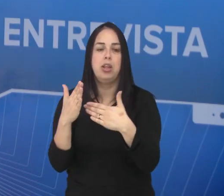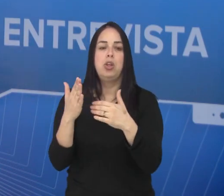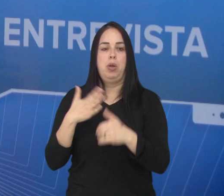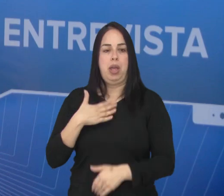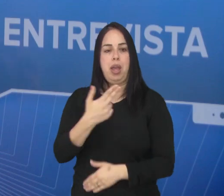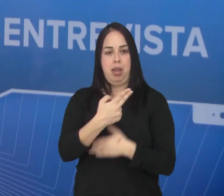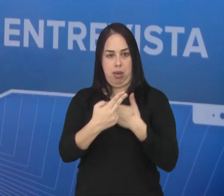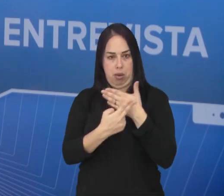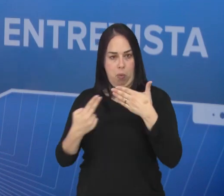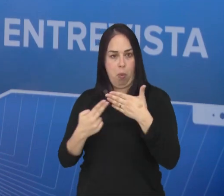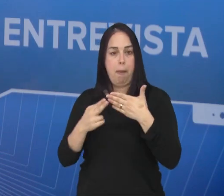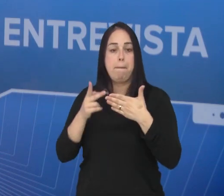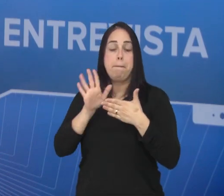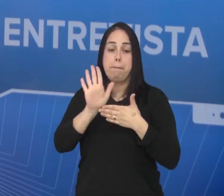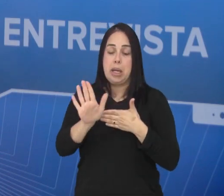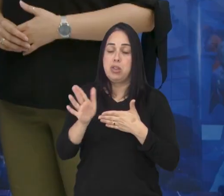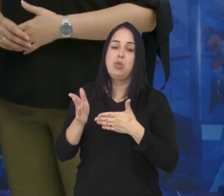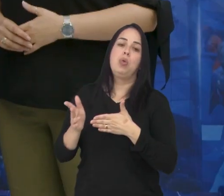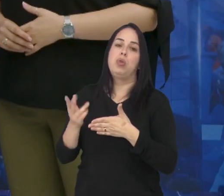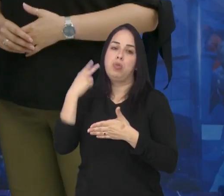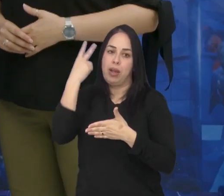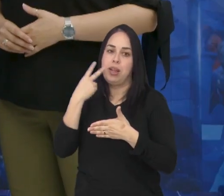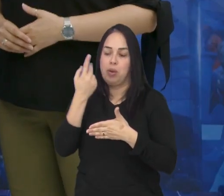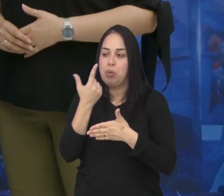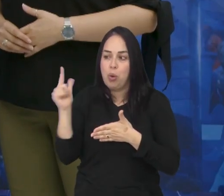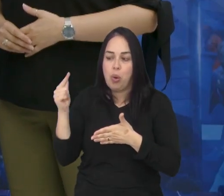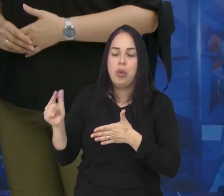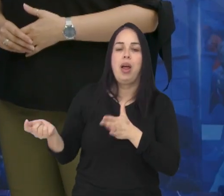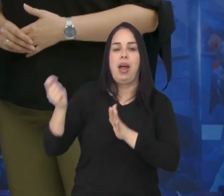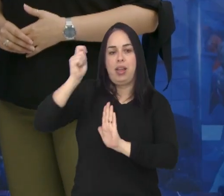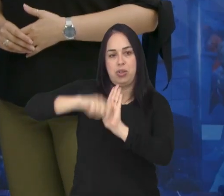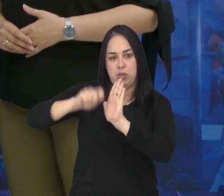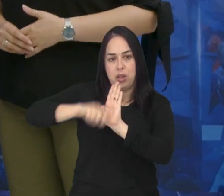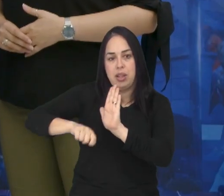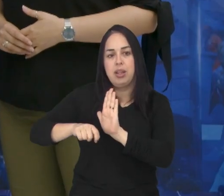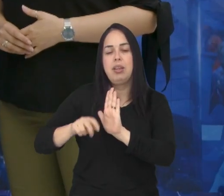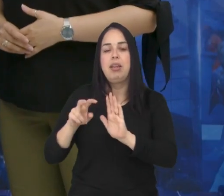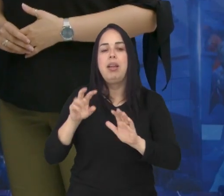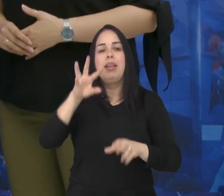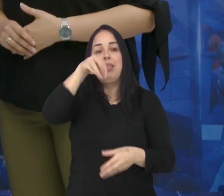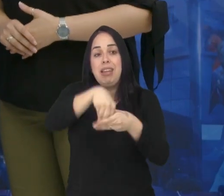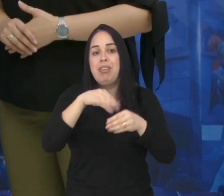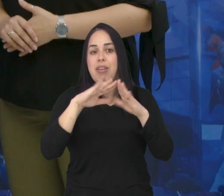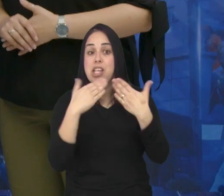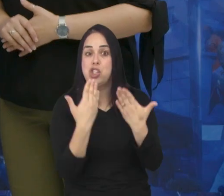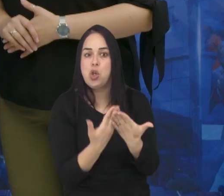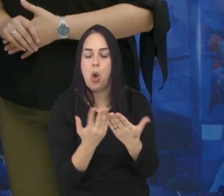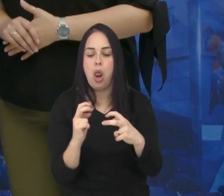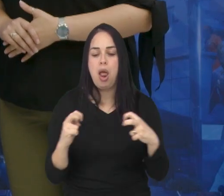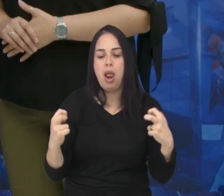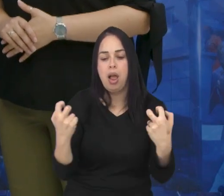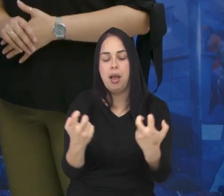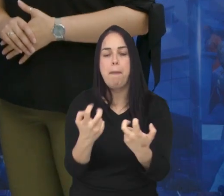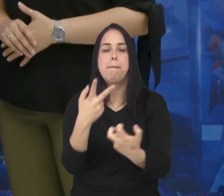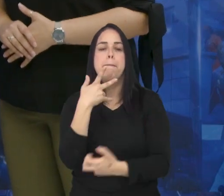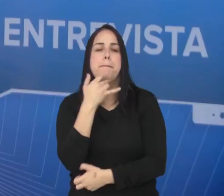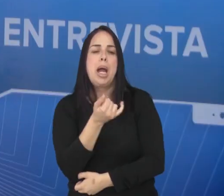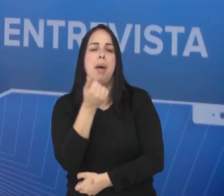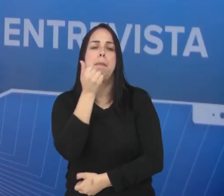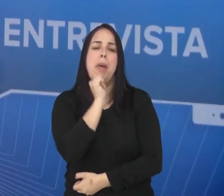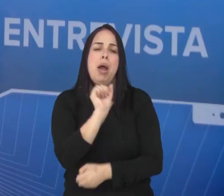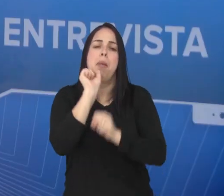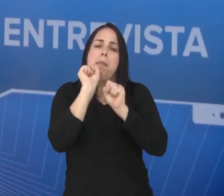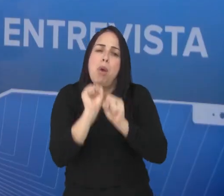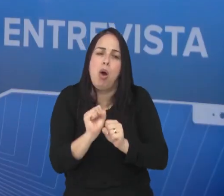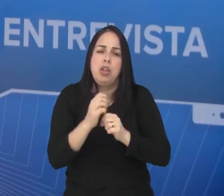os vereadores da Frente Parlamentar assinaram, roda de conversa principalmente na rede pública de ensino, que é aquele momento que o